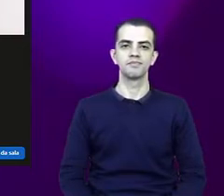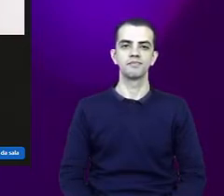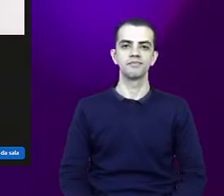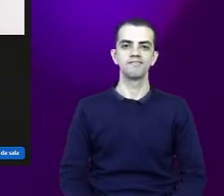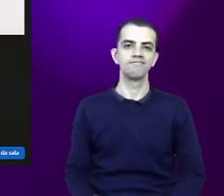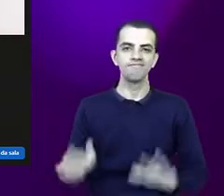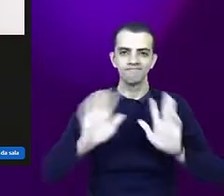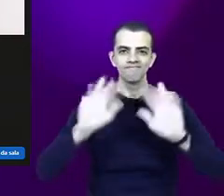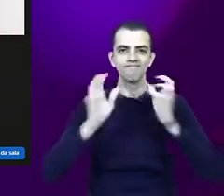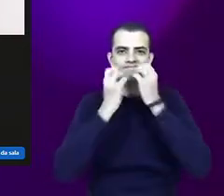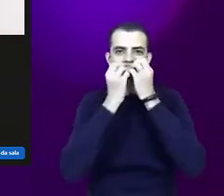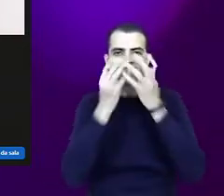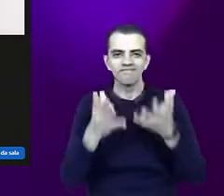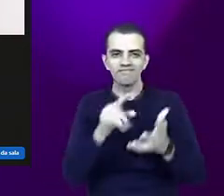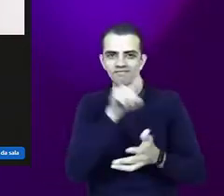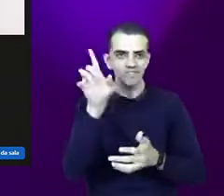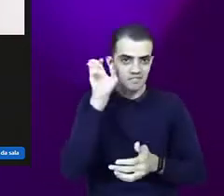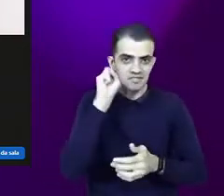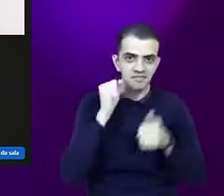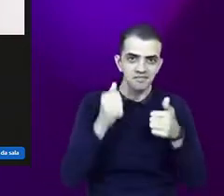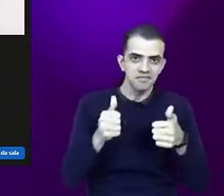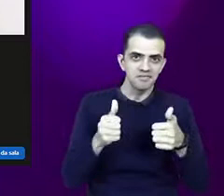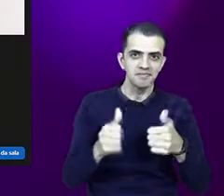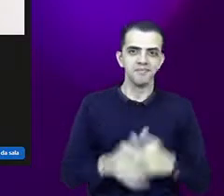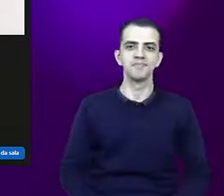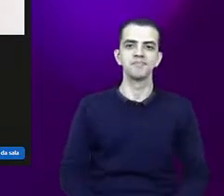Olá, tudo bem? Estão me ouvindo?